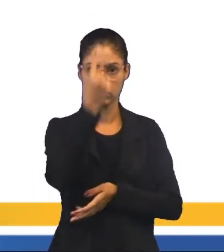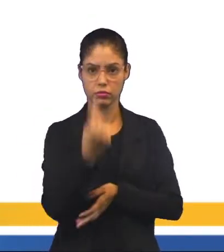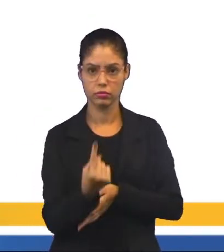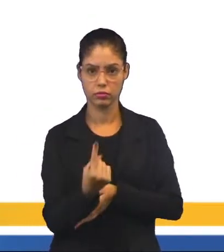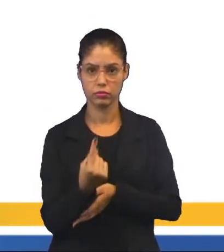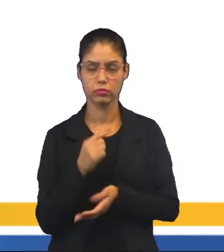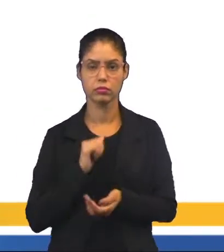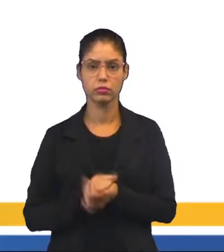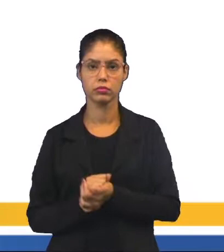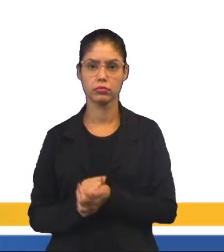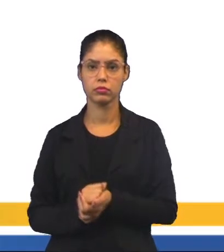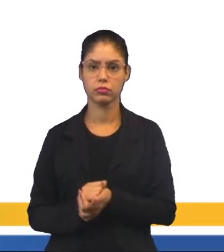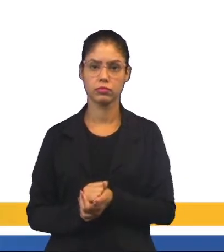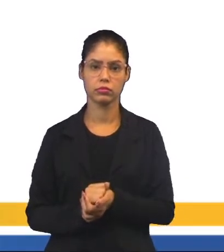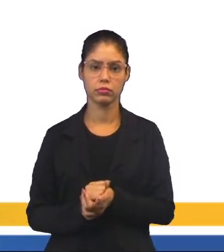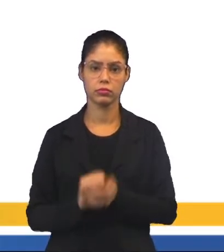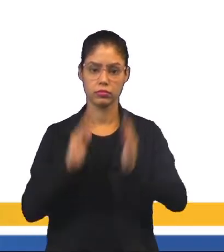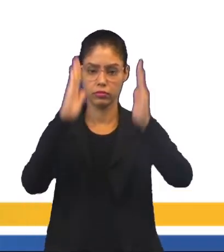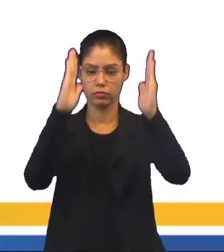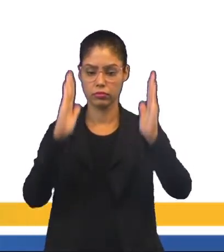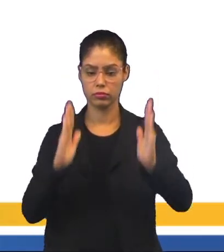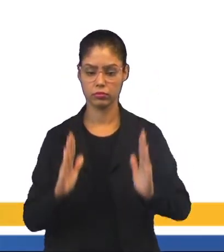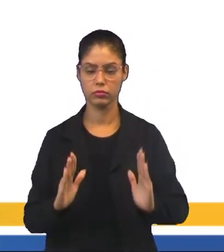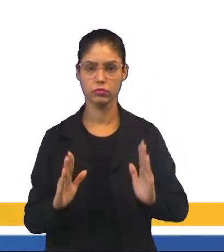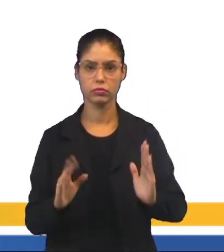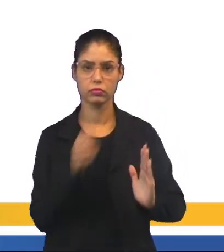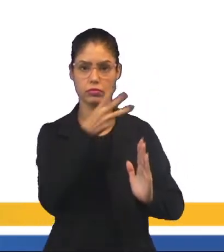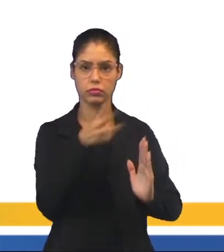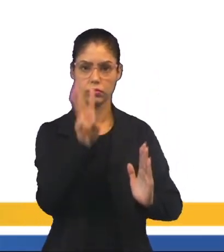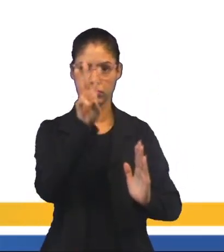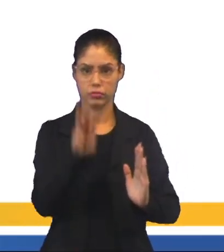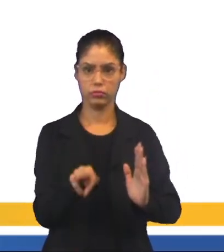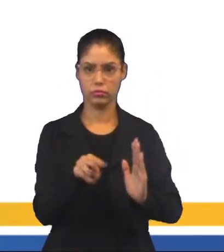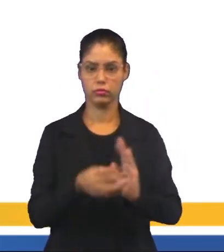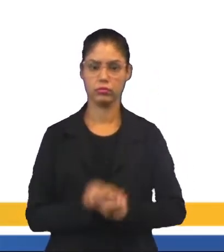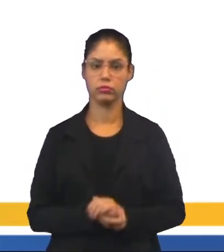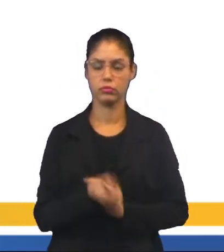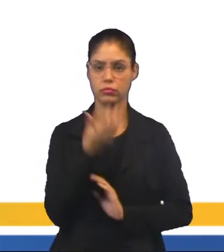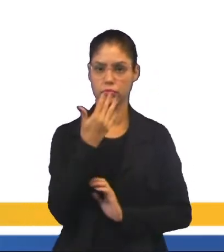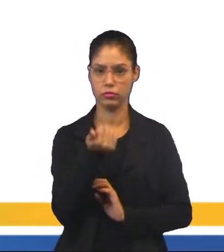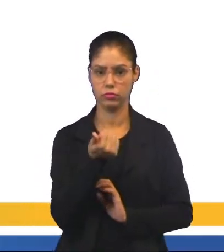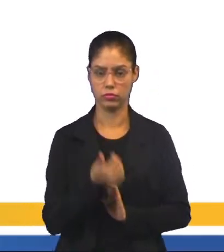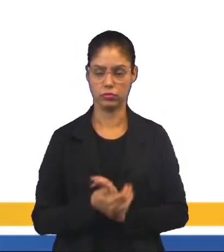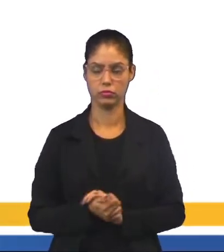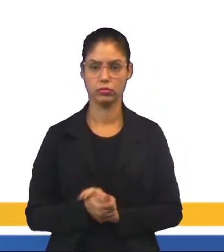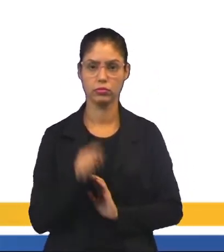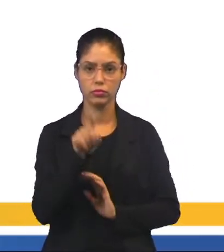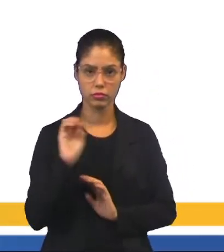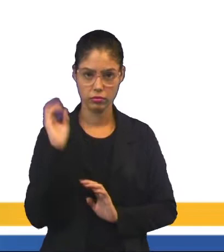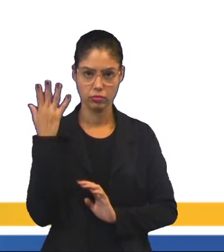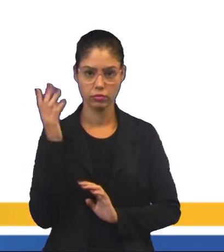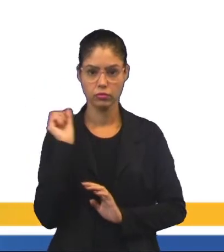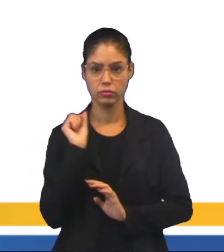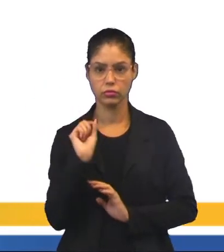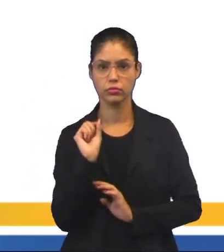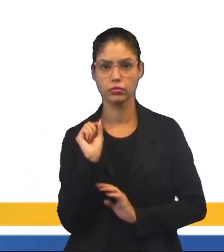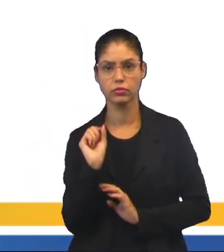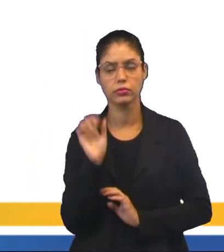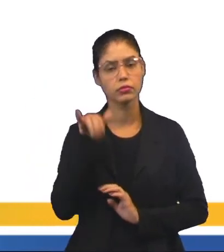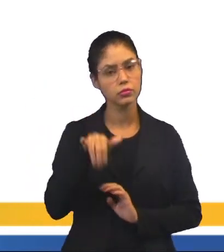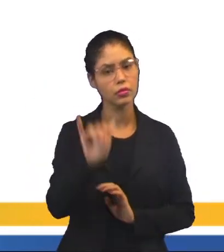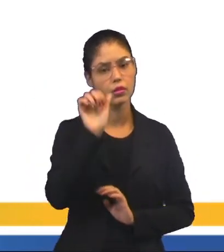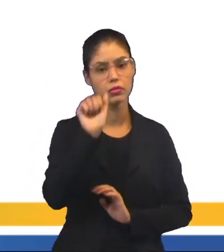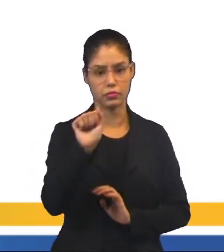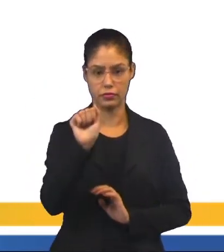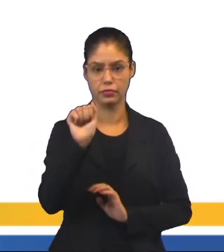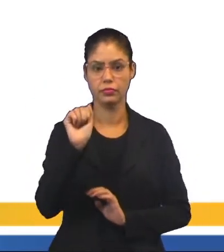1 acrescentando para ficar uma matriz de 3 por 3, tudo bem? Então, nesse caso aí, eu vou ter meu y de